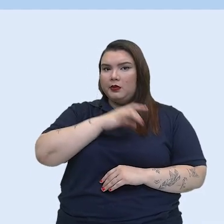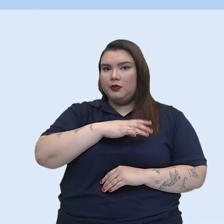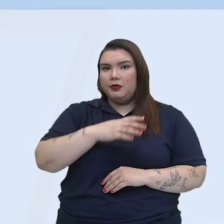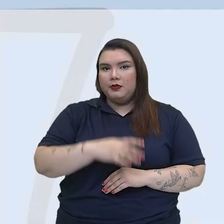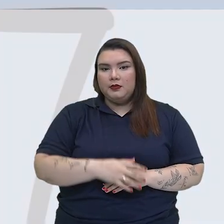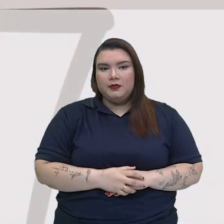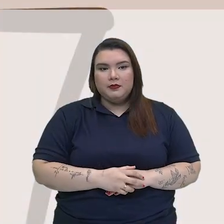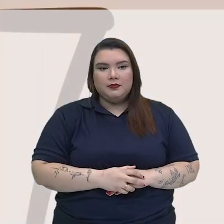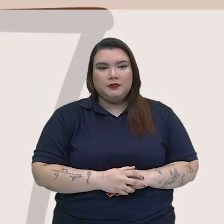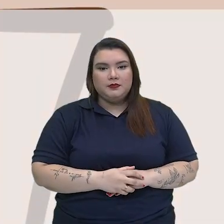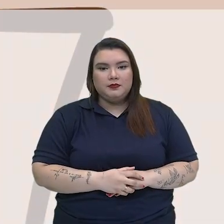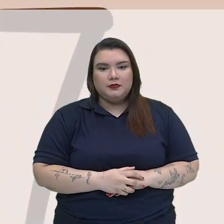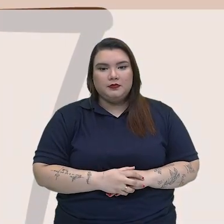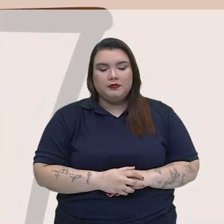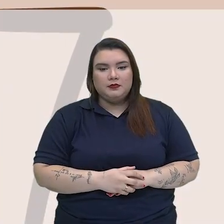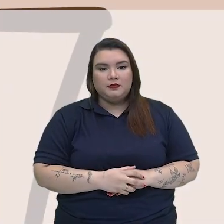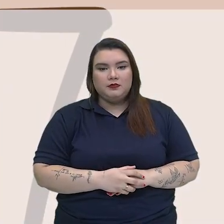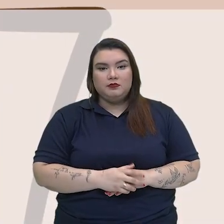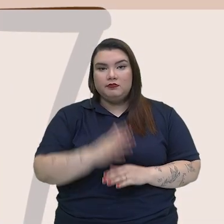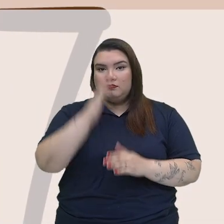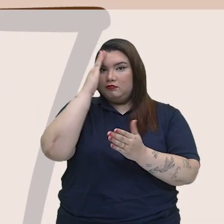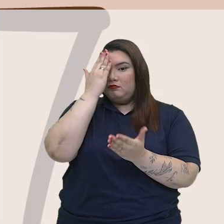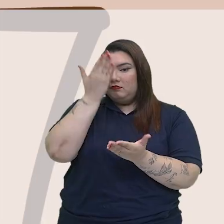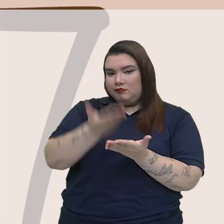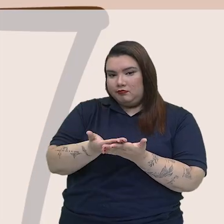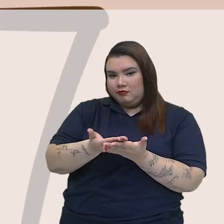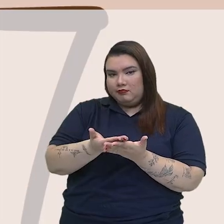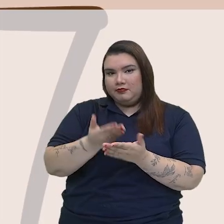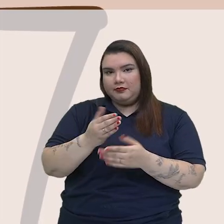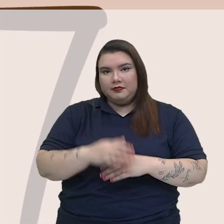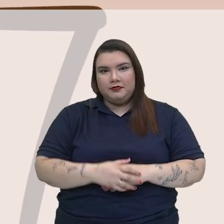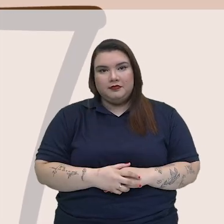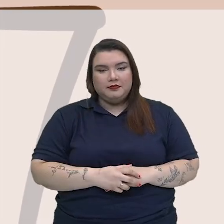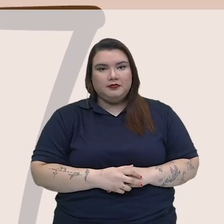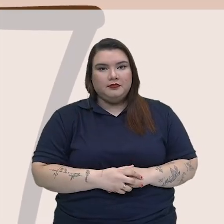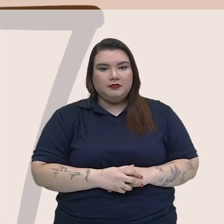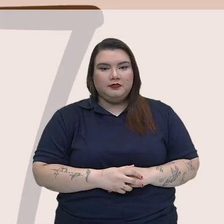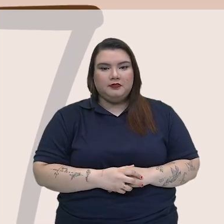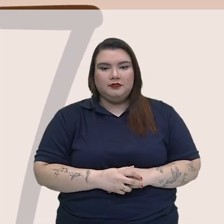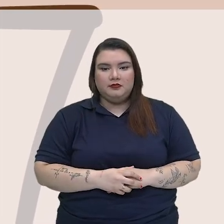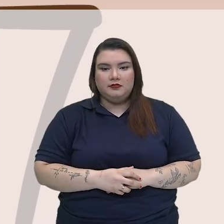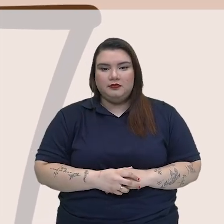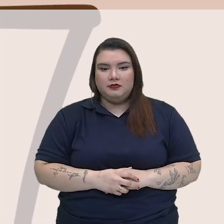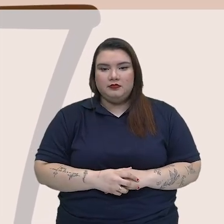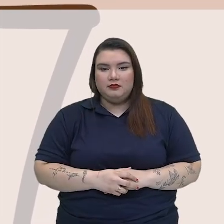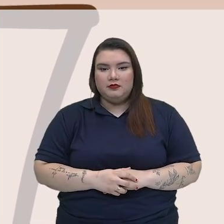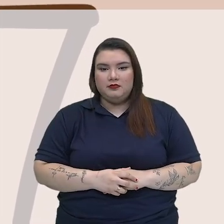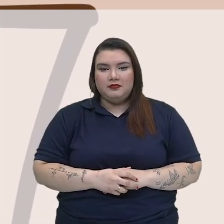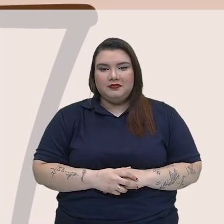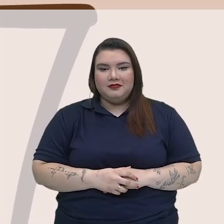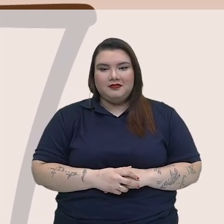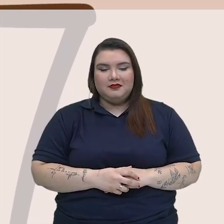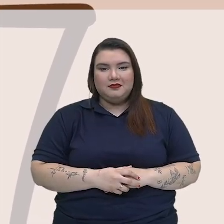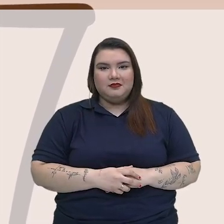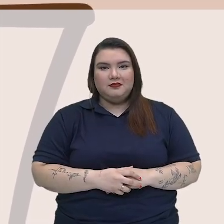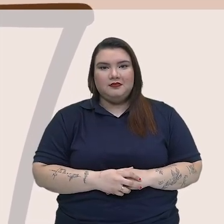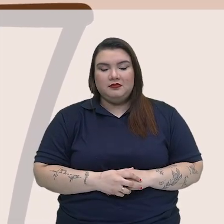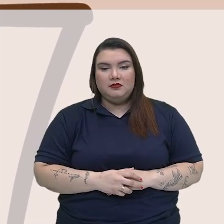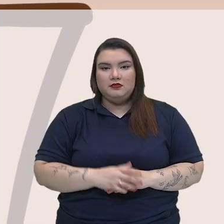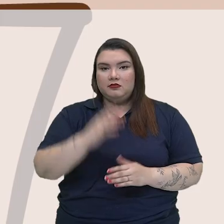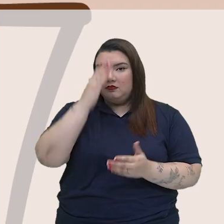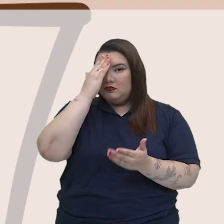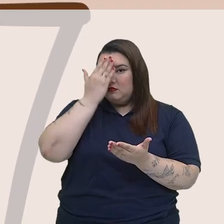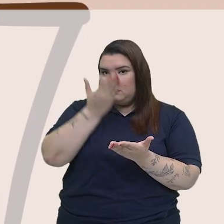temer. To believe, acreditar. To believe, acreditar.